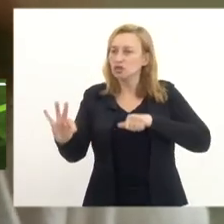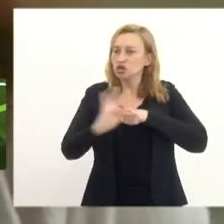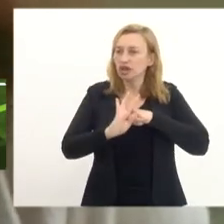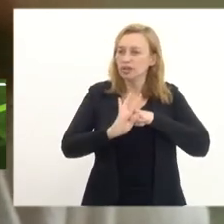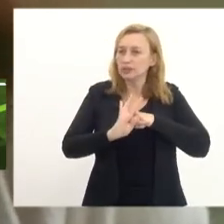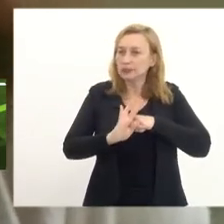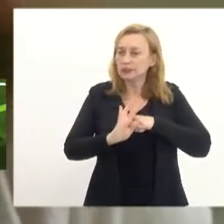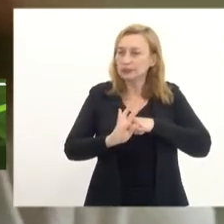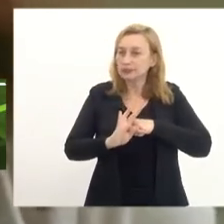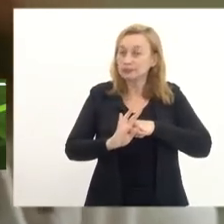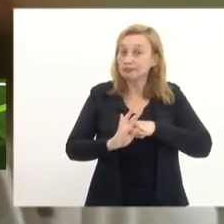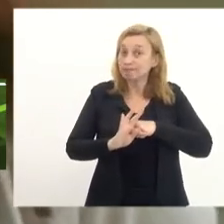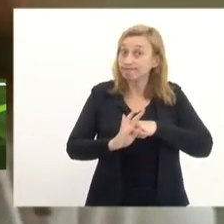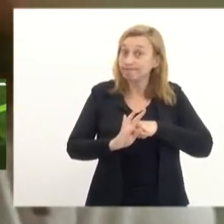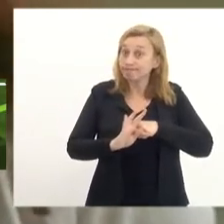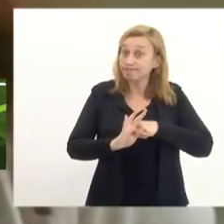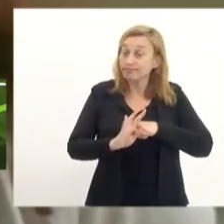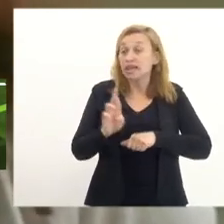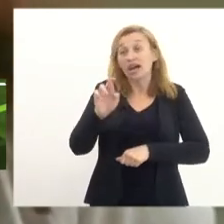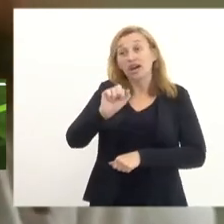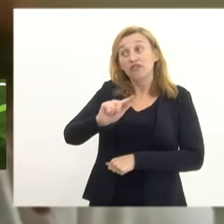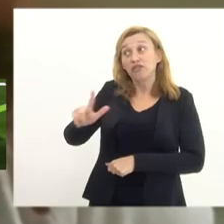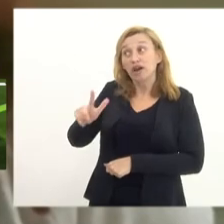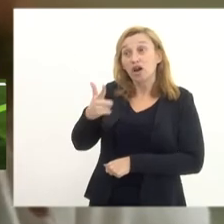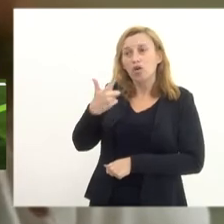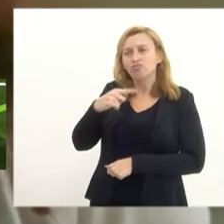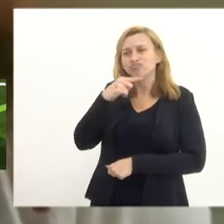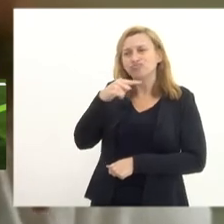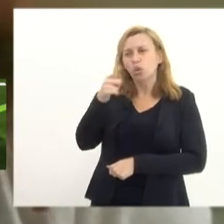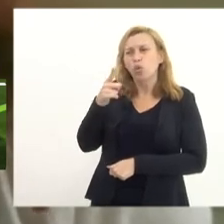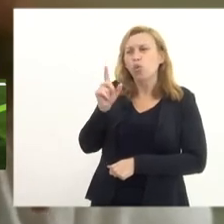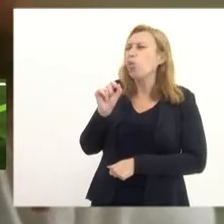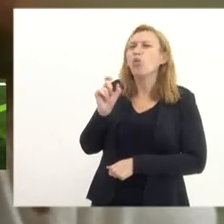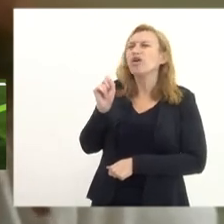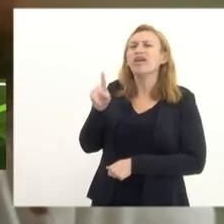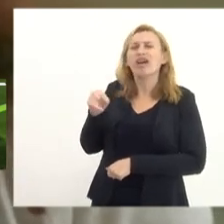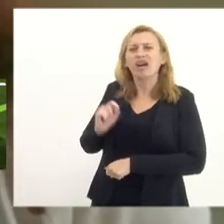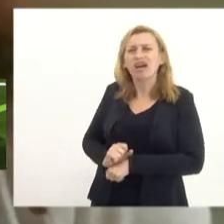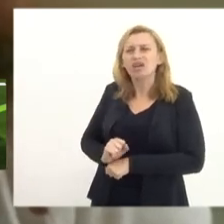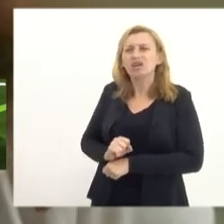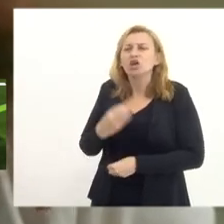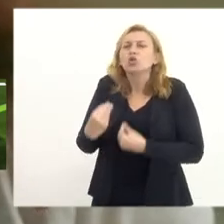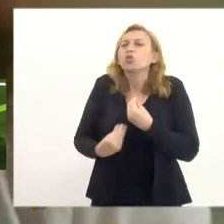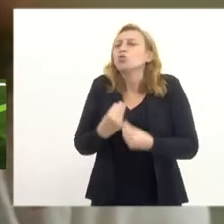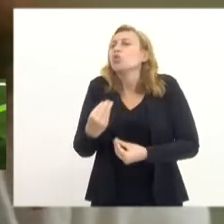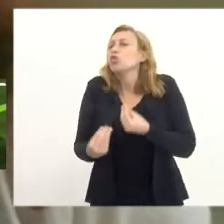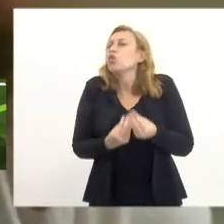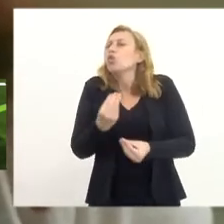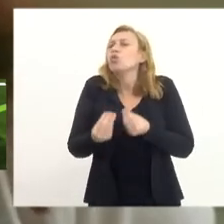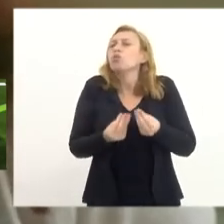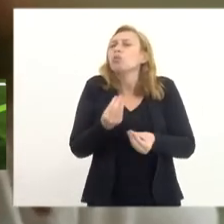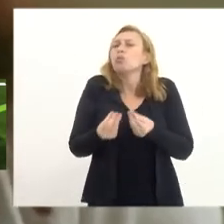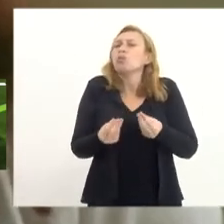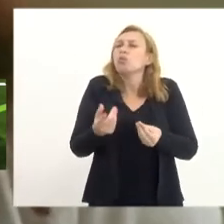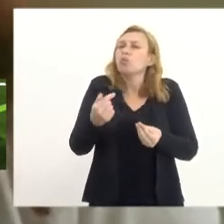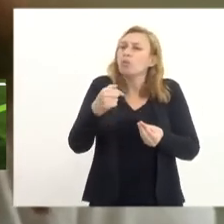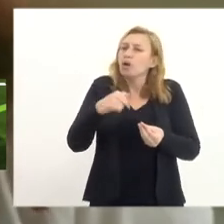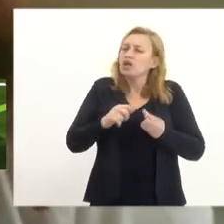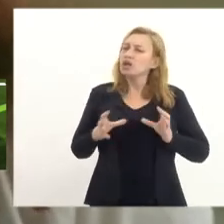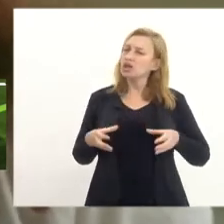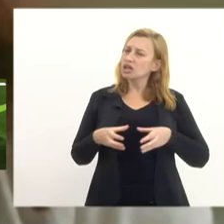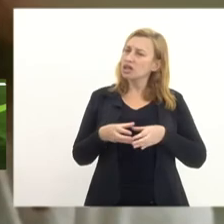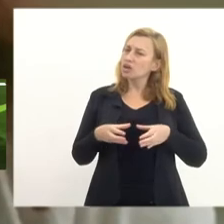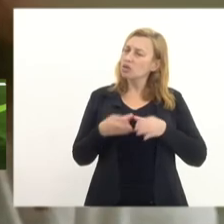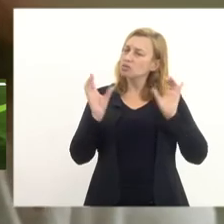técnicos, né? E aí, Rafael, fiquei na dúvida o que podia ser isso e de que forma que nós aqui na comissão ou